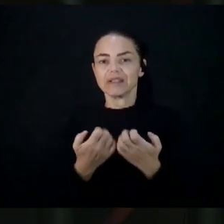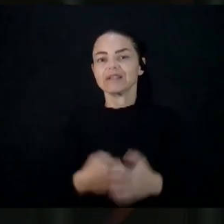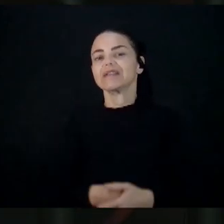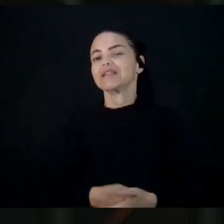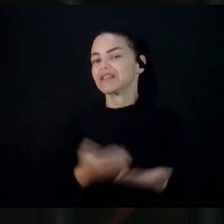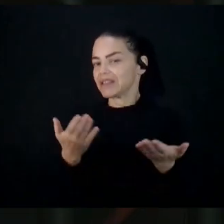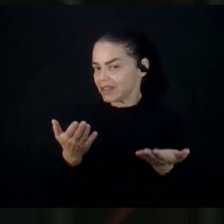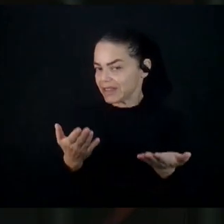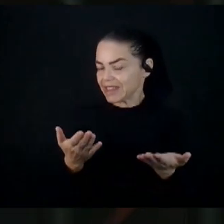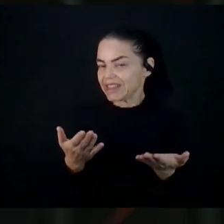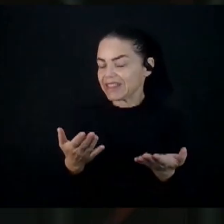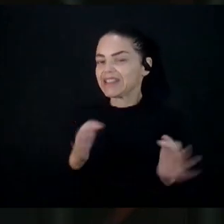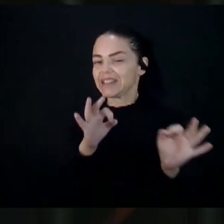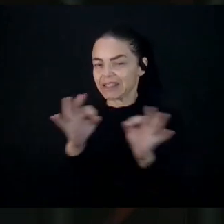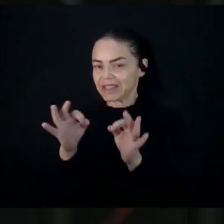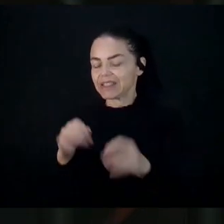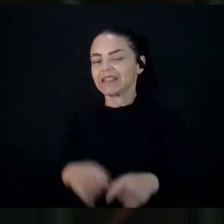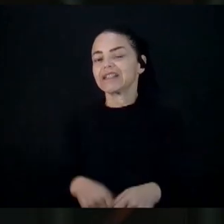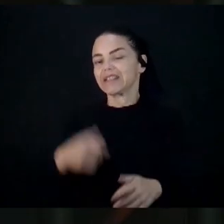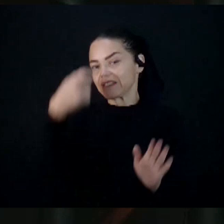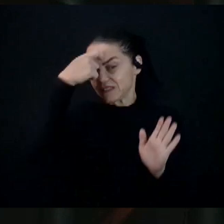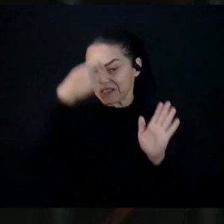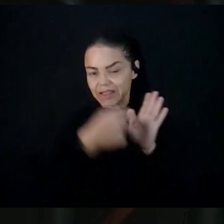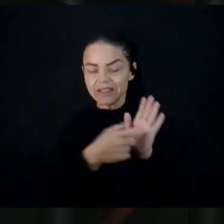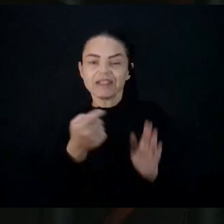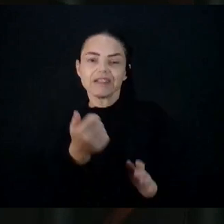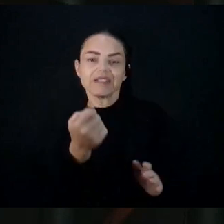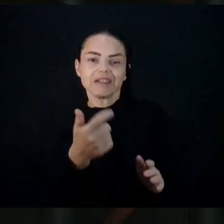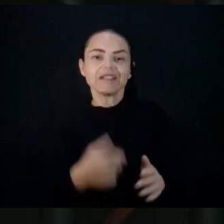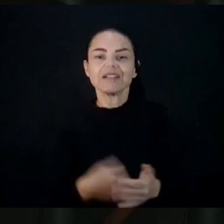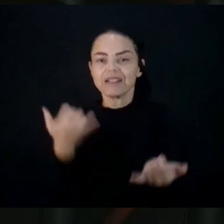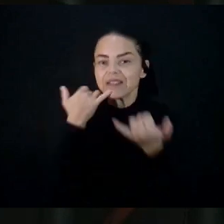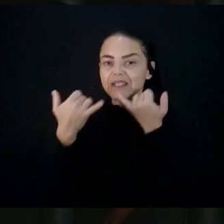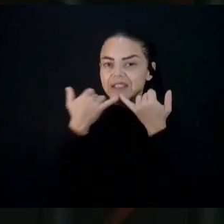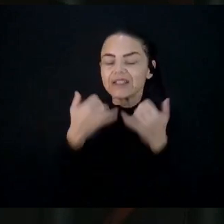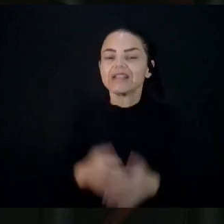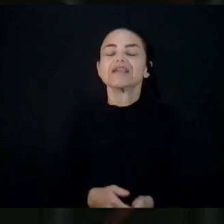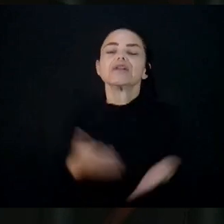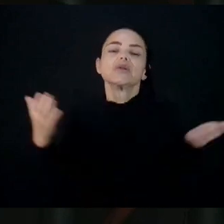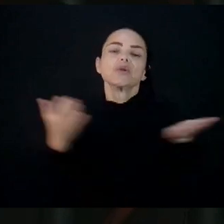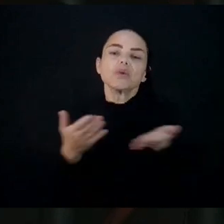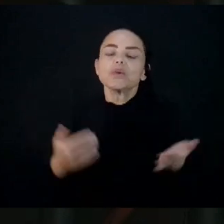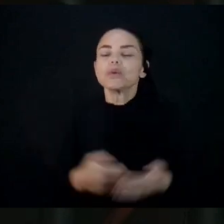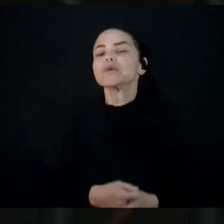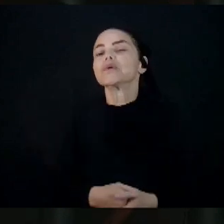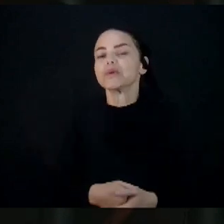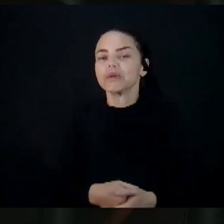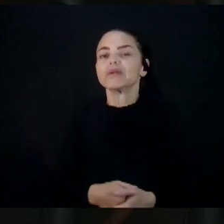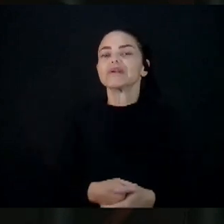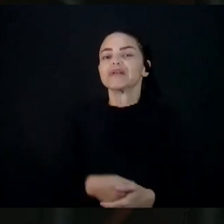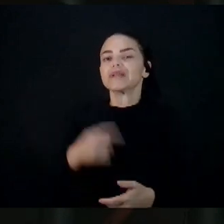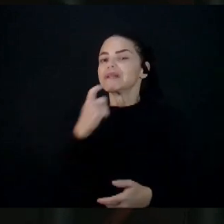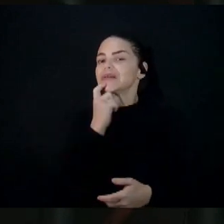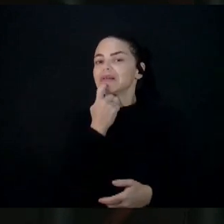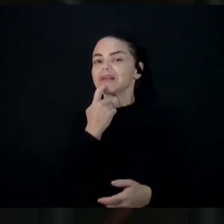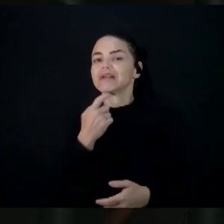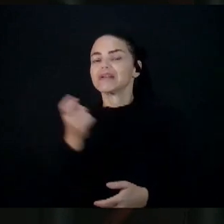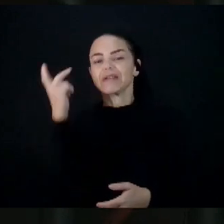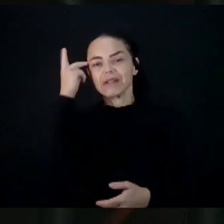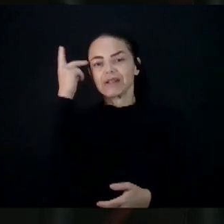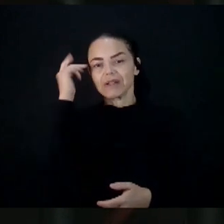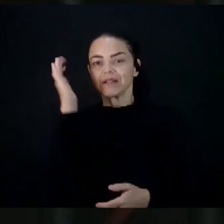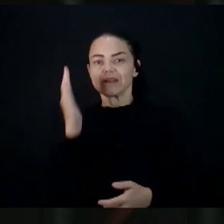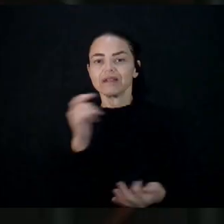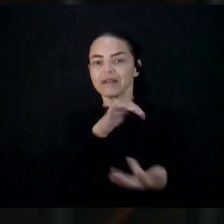que está aí do outro lado. A Íria também está chegando aí já com informações atualizadas, tá? Aqui de Campinas, de São Paulo, Brasil e